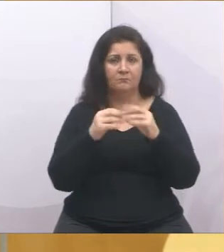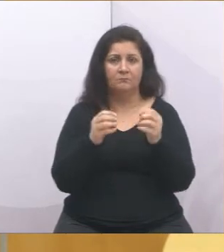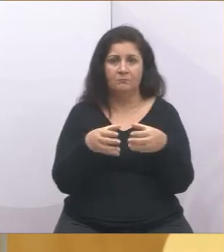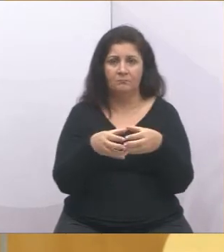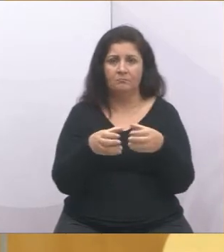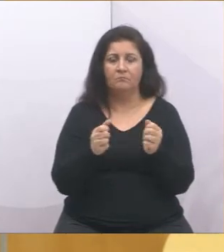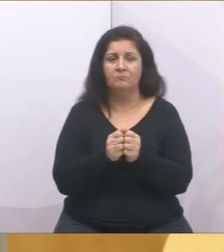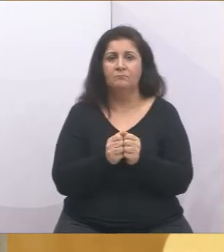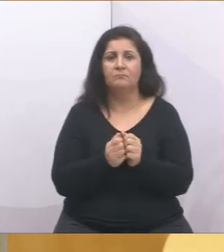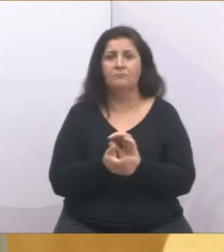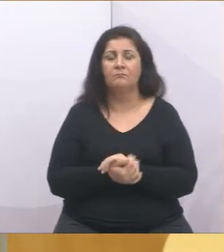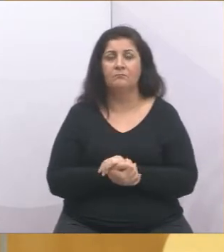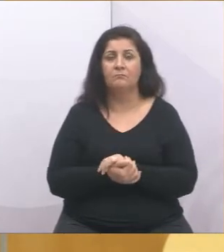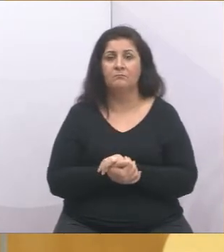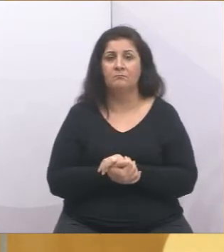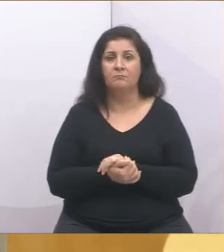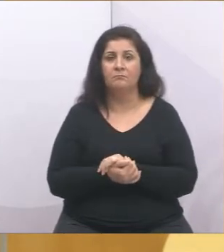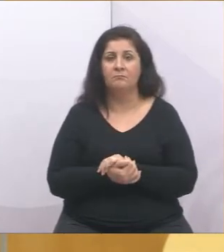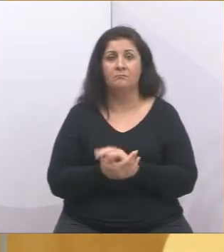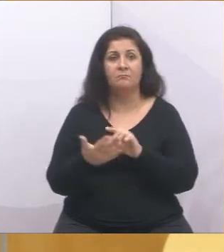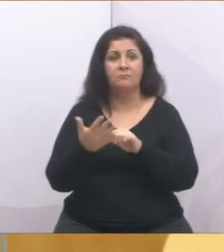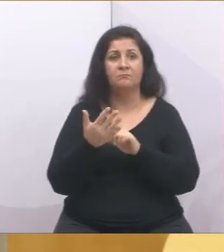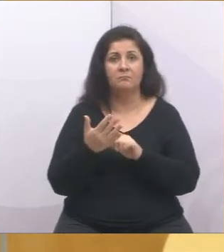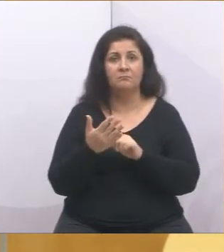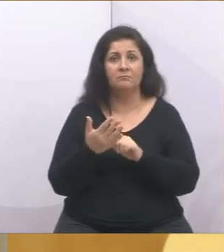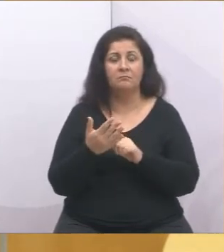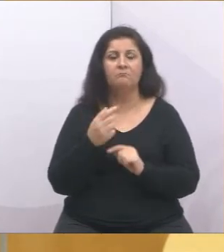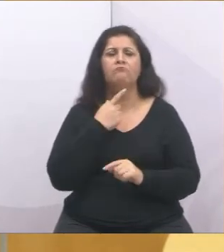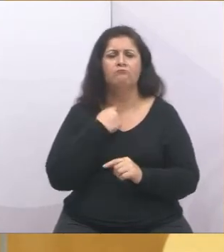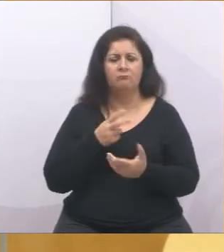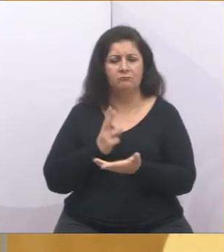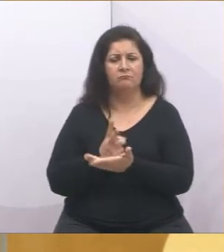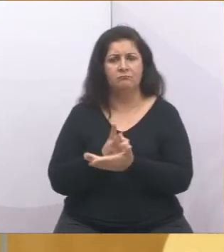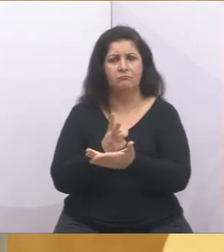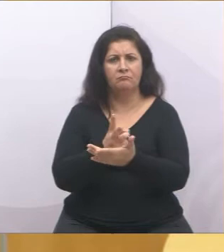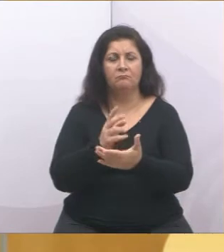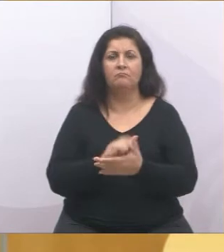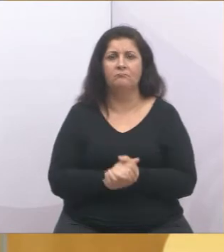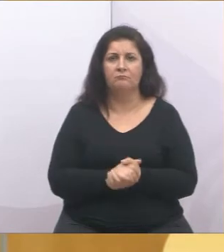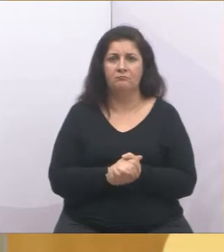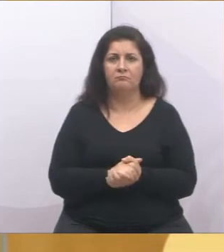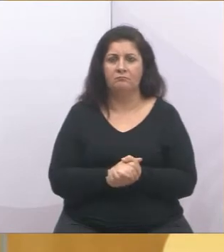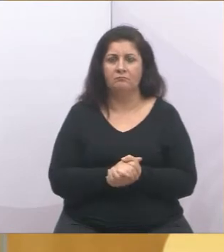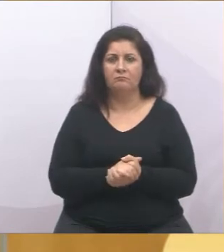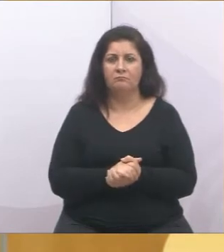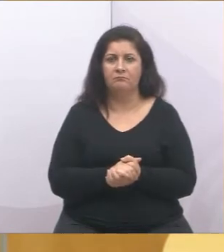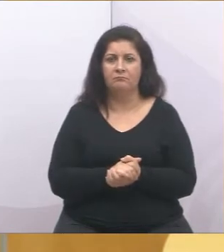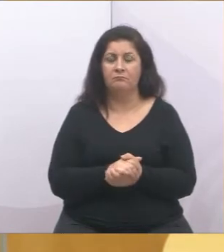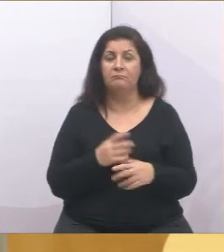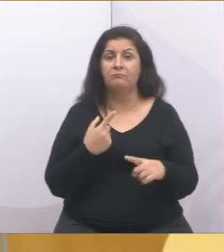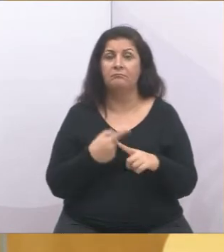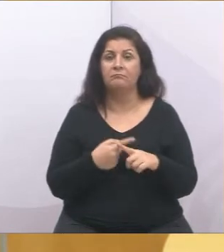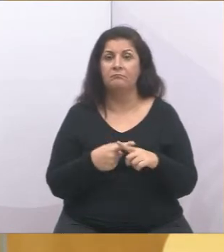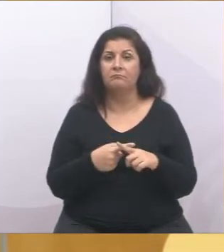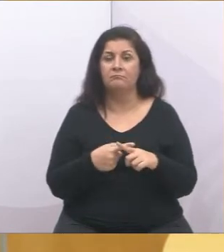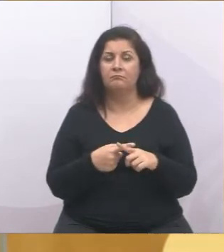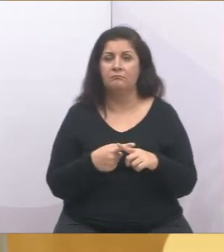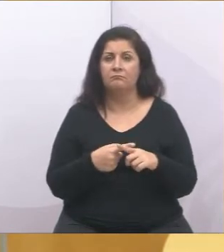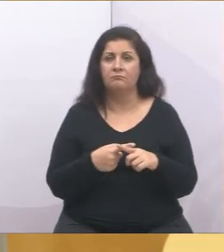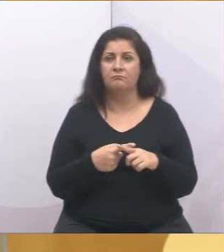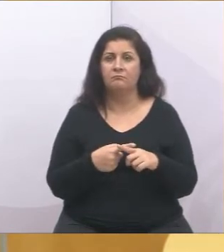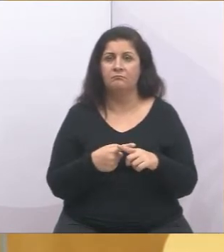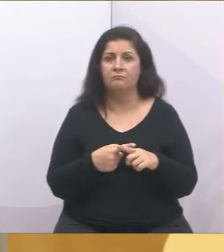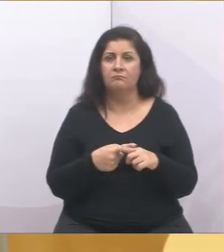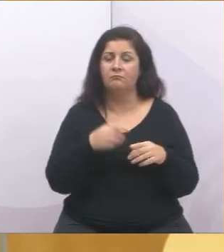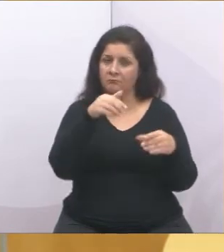e demonstraram aí uma vontade muito grande de continuar, para que a gente possa continuar esse grupo junto aí, porque